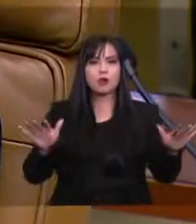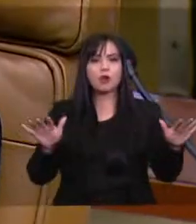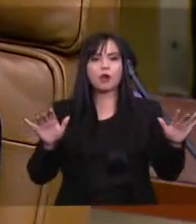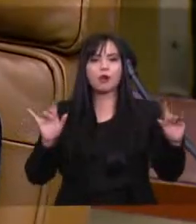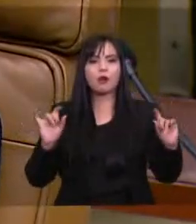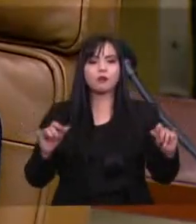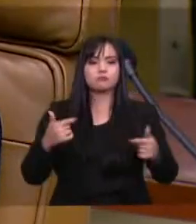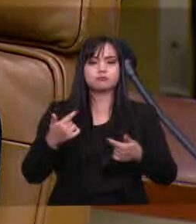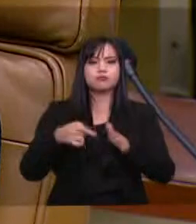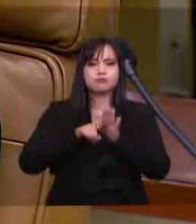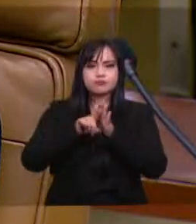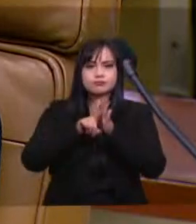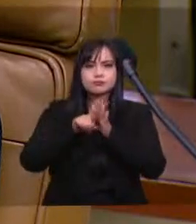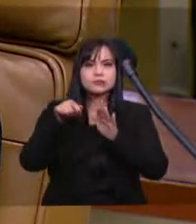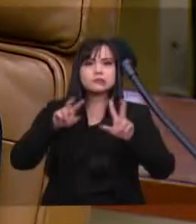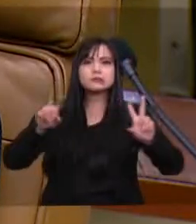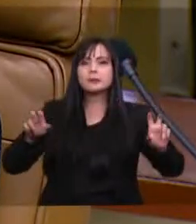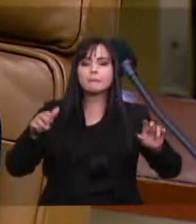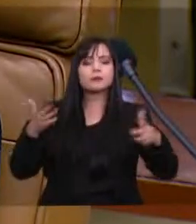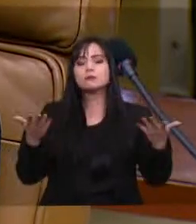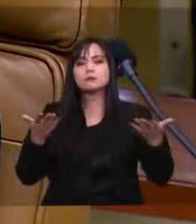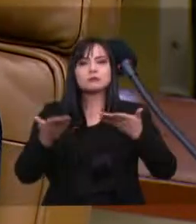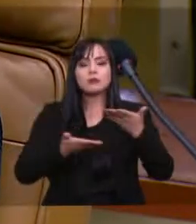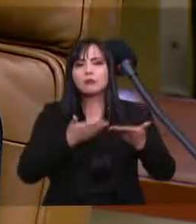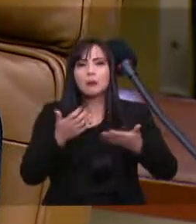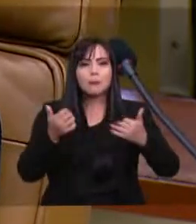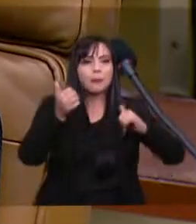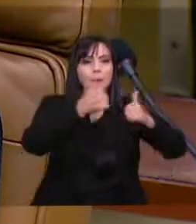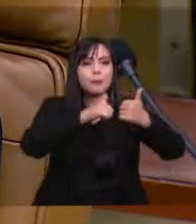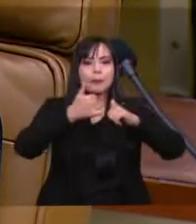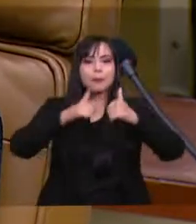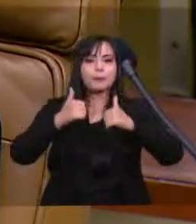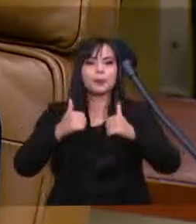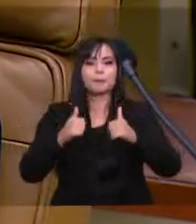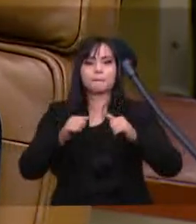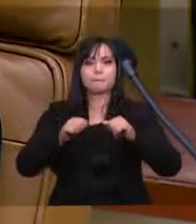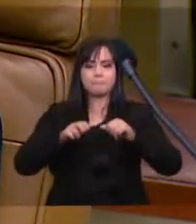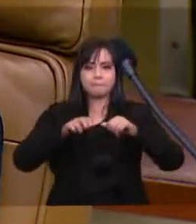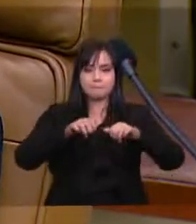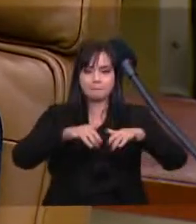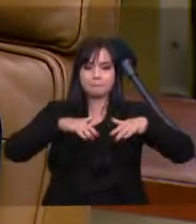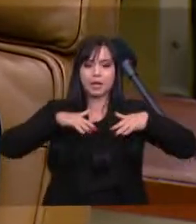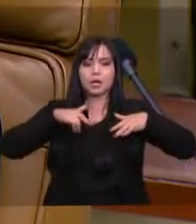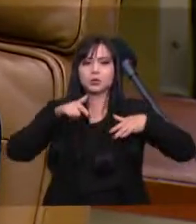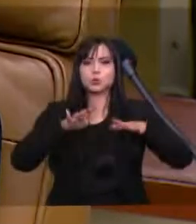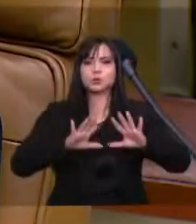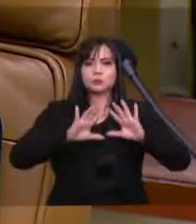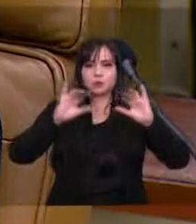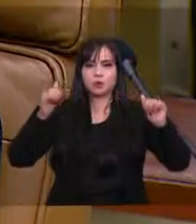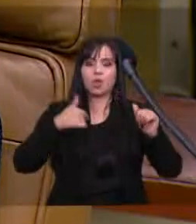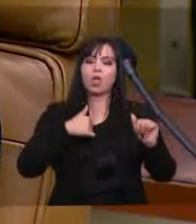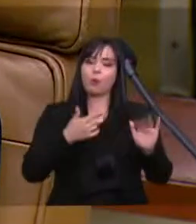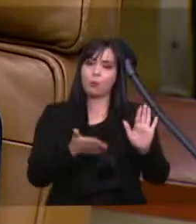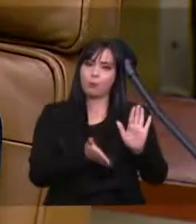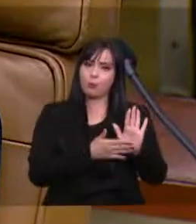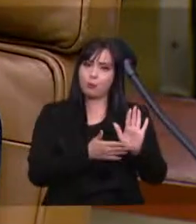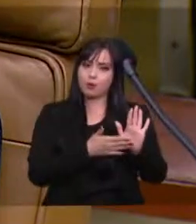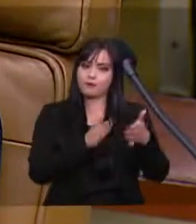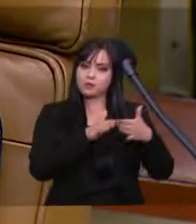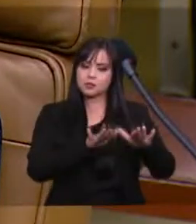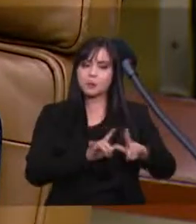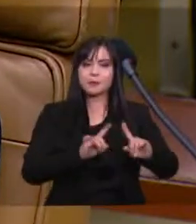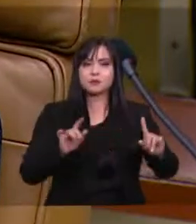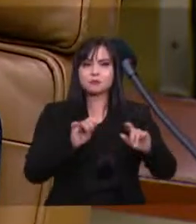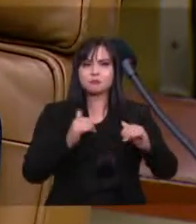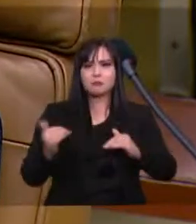o exame dessa matéria como se trata de apreciação pelo pleno do tribunal estou propondo a fixação